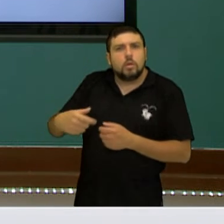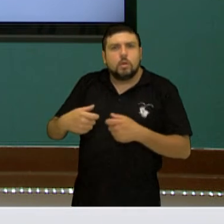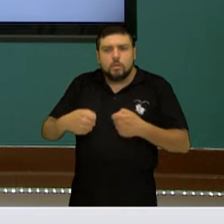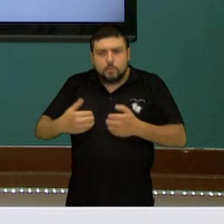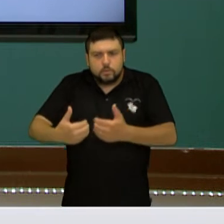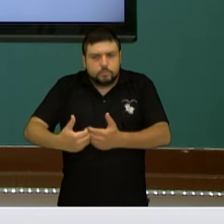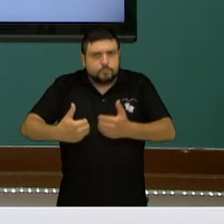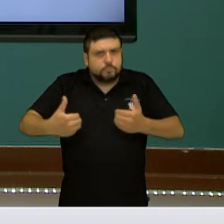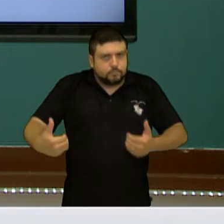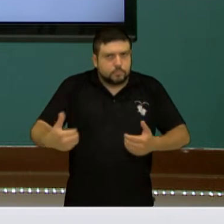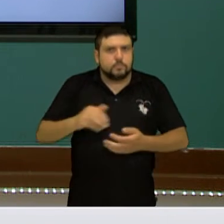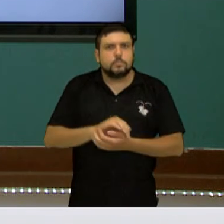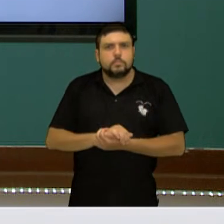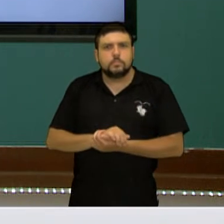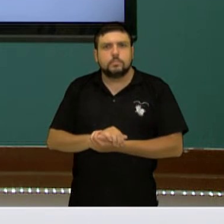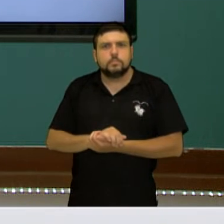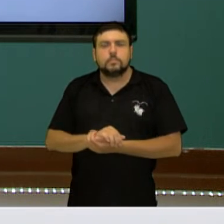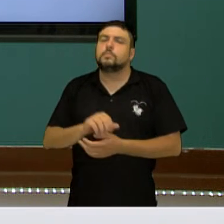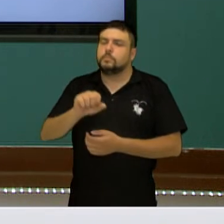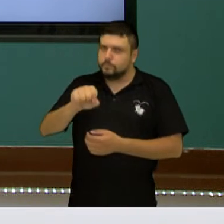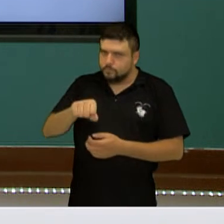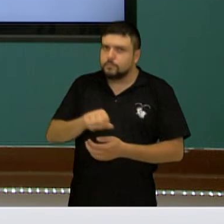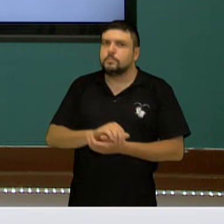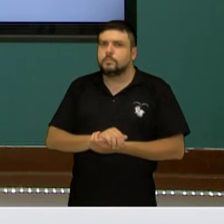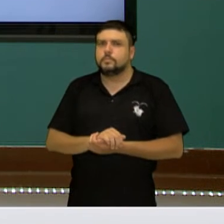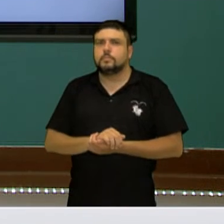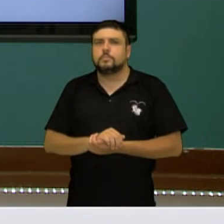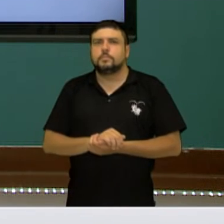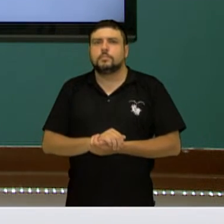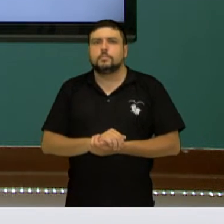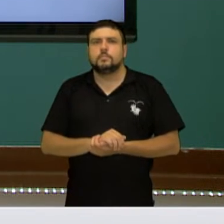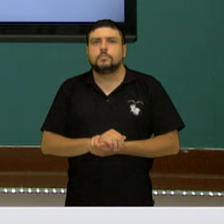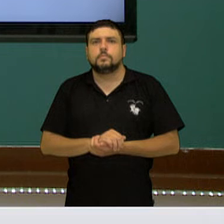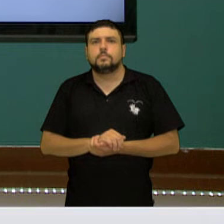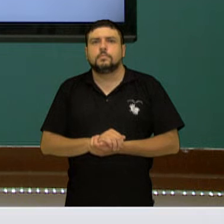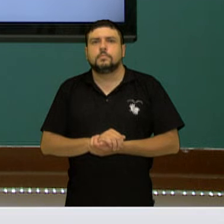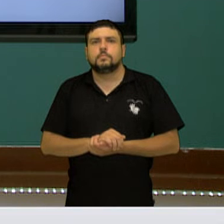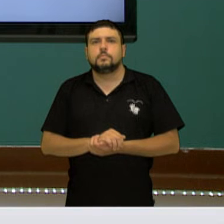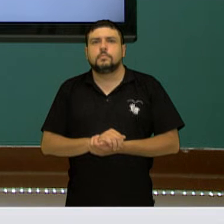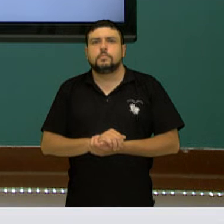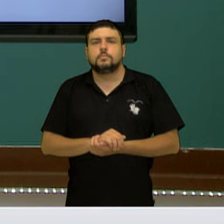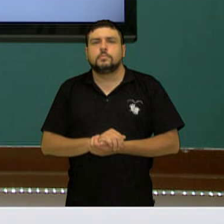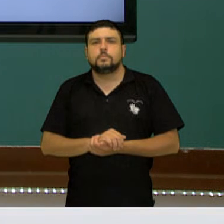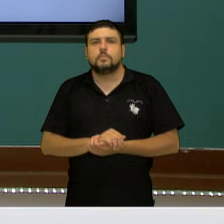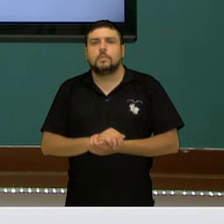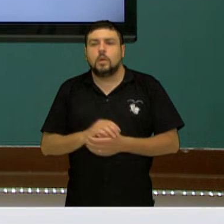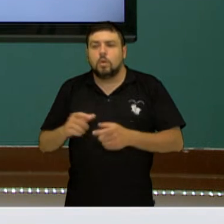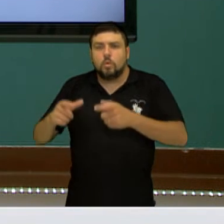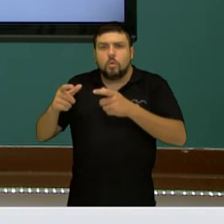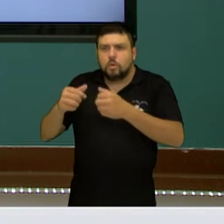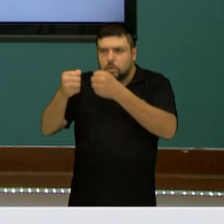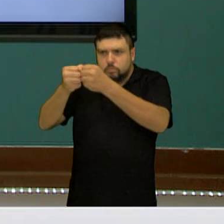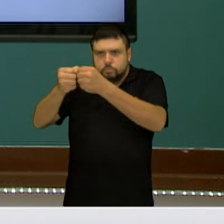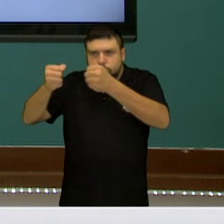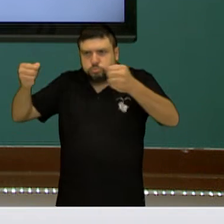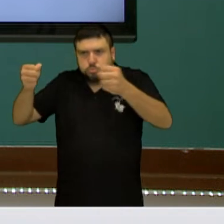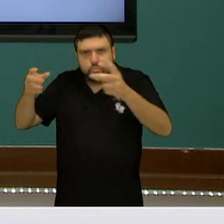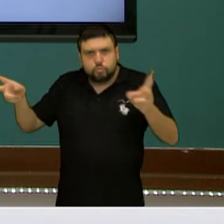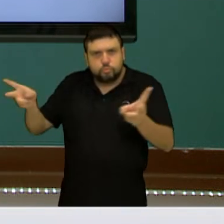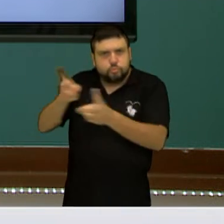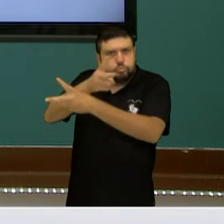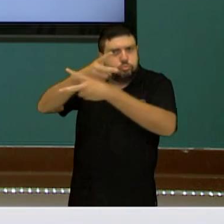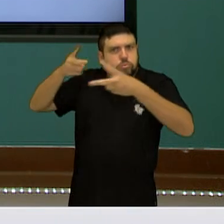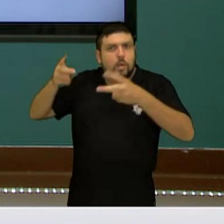separado dos demais? Sim, vimos isso no gráfico, né? O local deve ser bem ventilado? Opa,